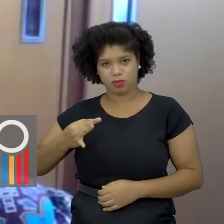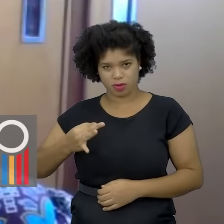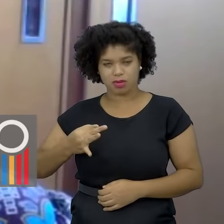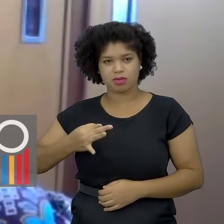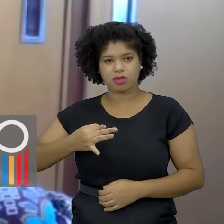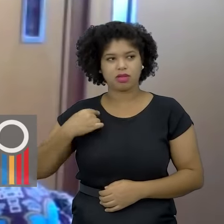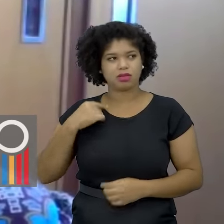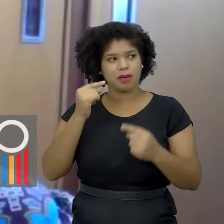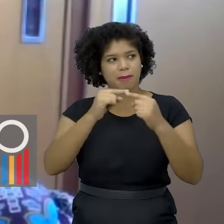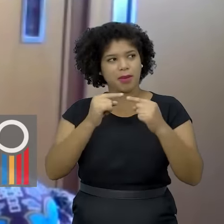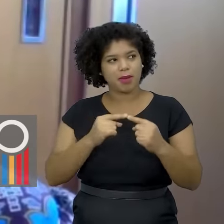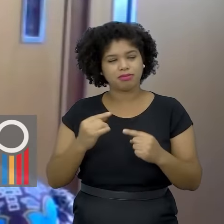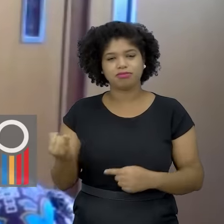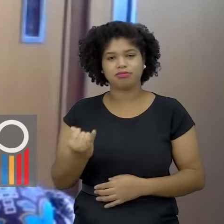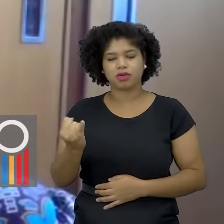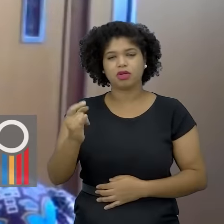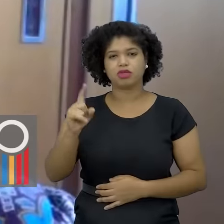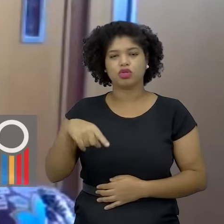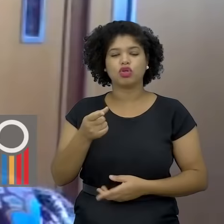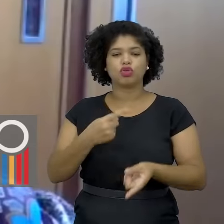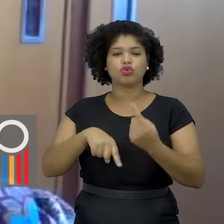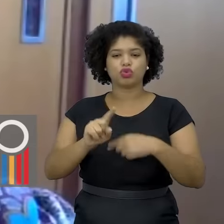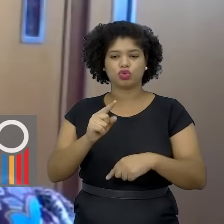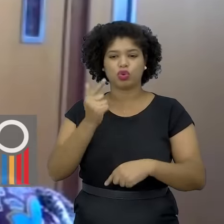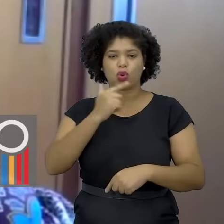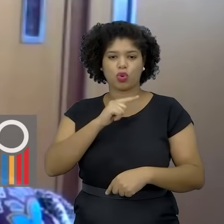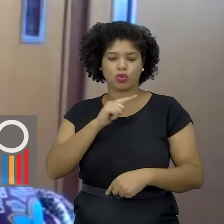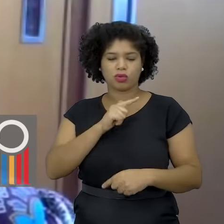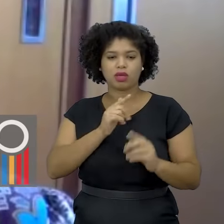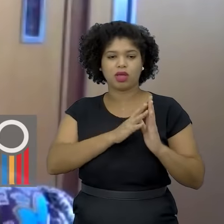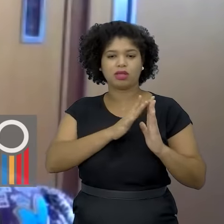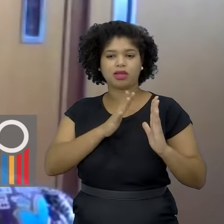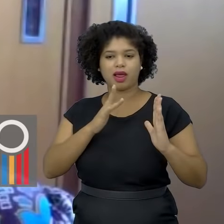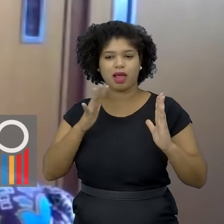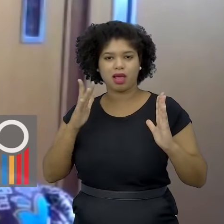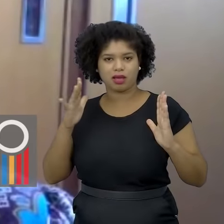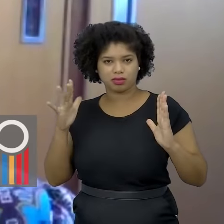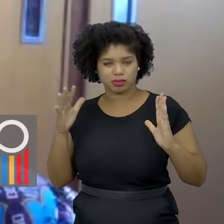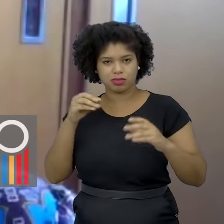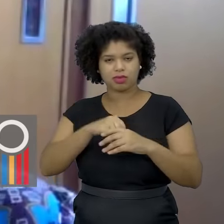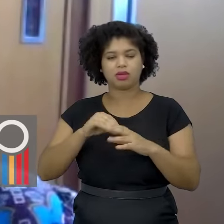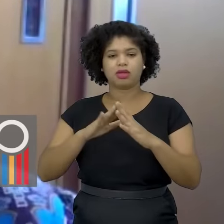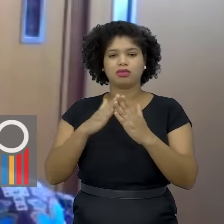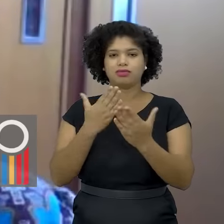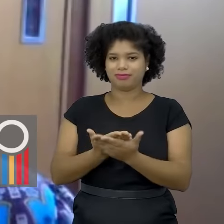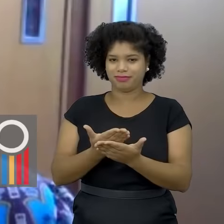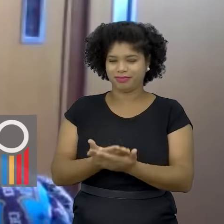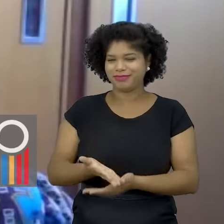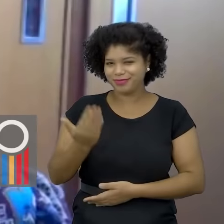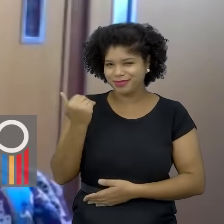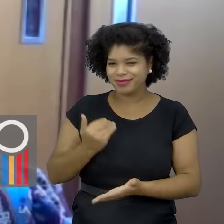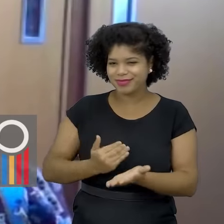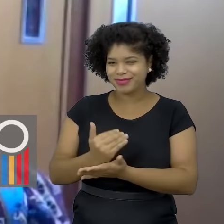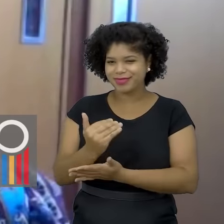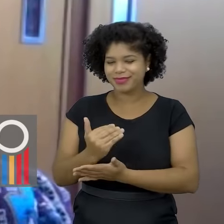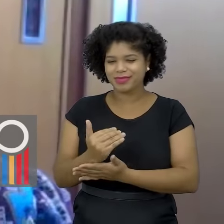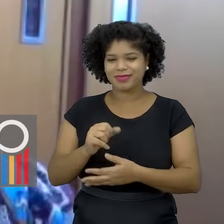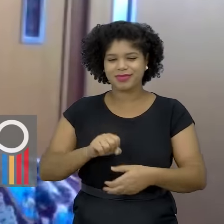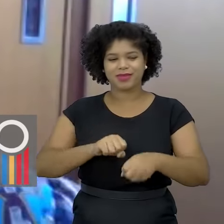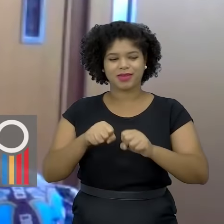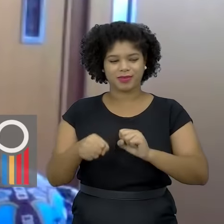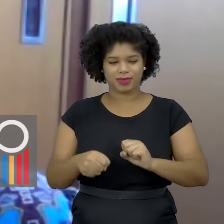que é essencial para que eles tenham sucesso em sua trajetória escolar. Então, vamos iniciar aqui a